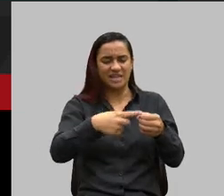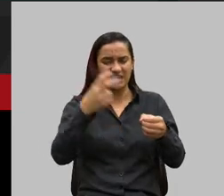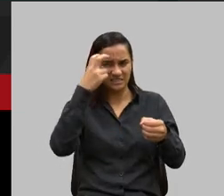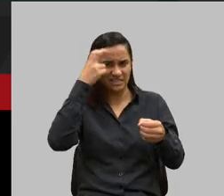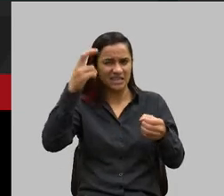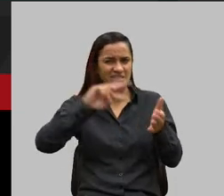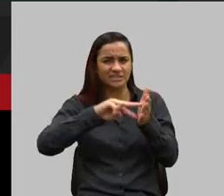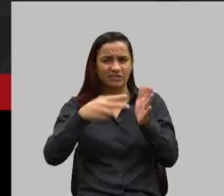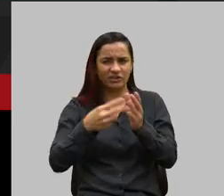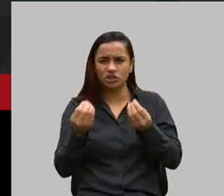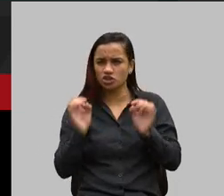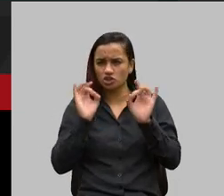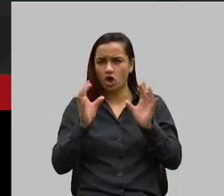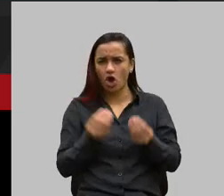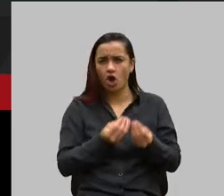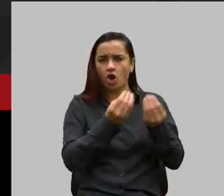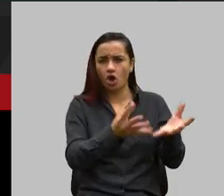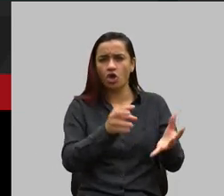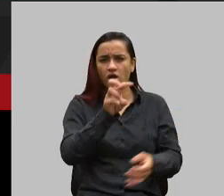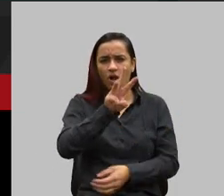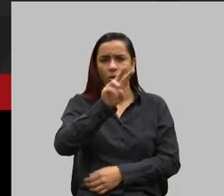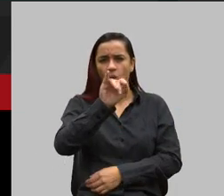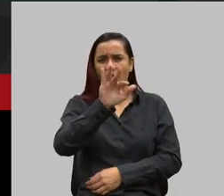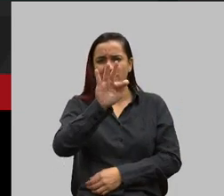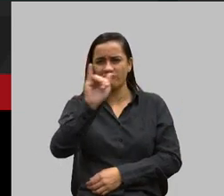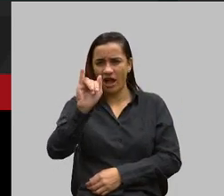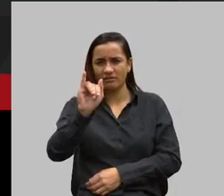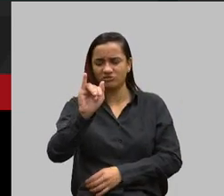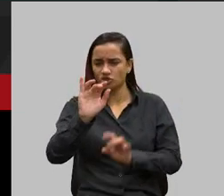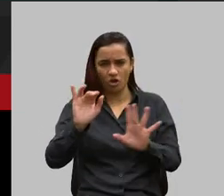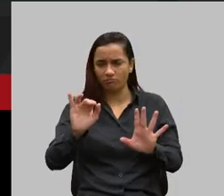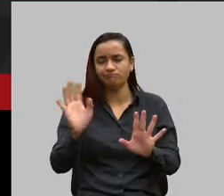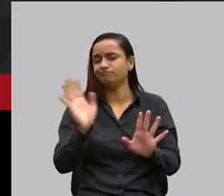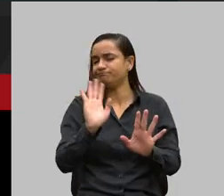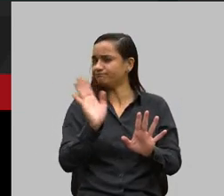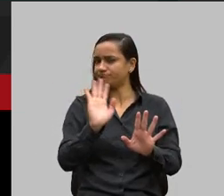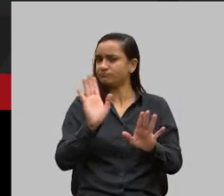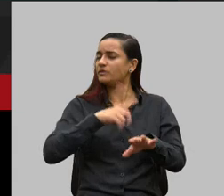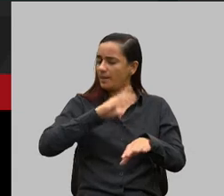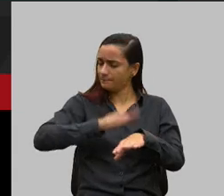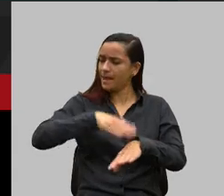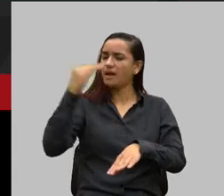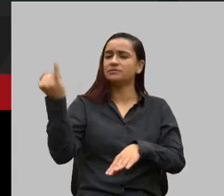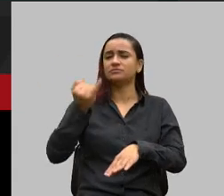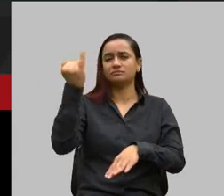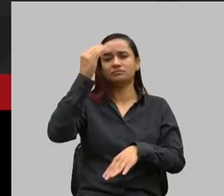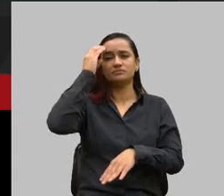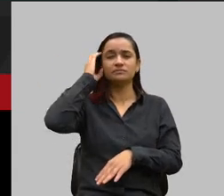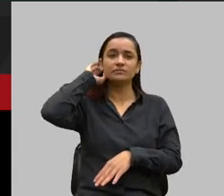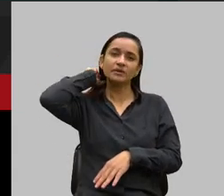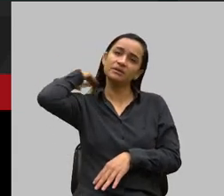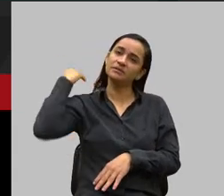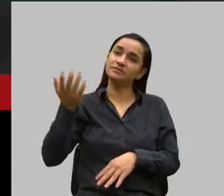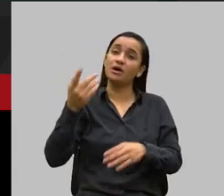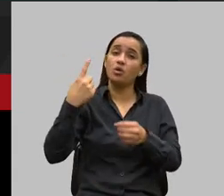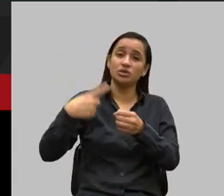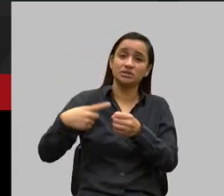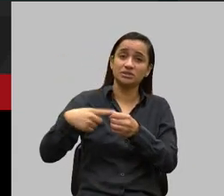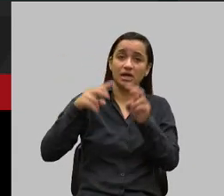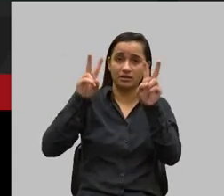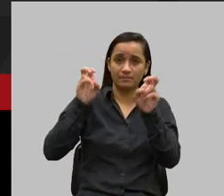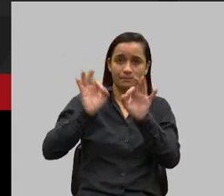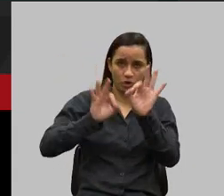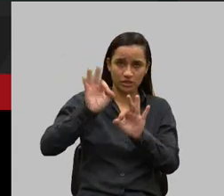de wi-fi na praça Vai muito além disso e os cidades do futuro é realmente o pacote de